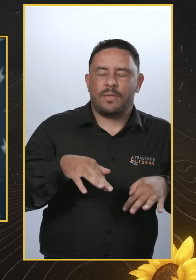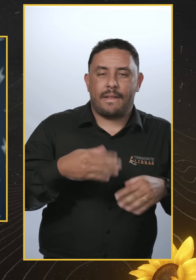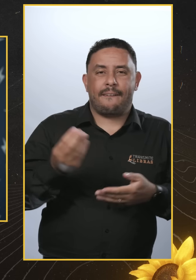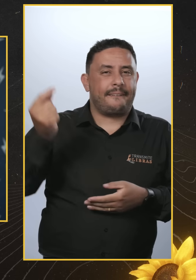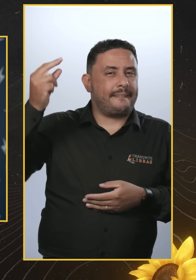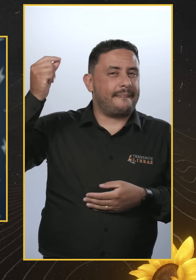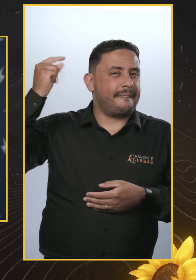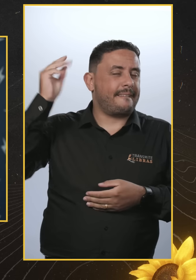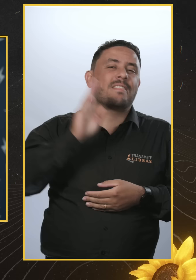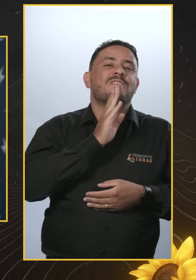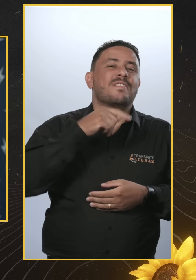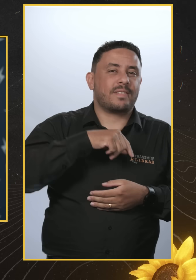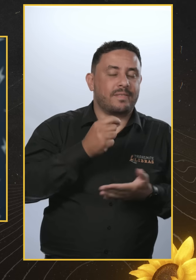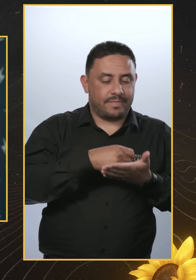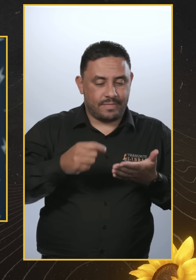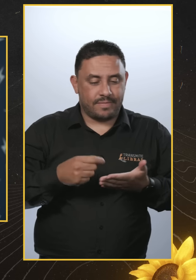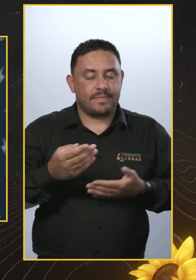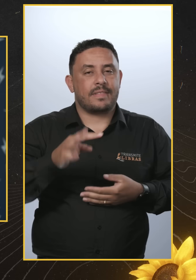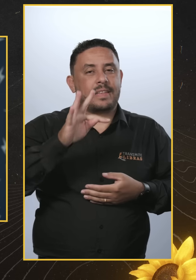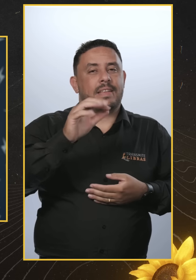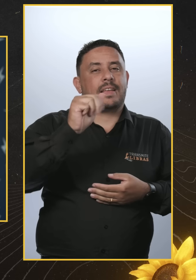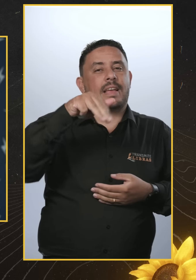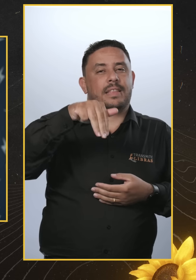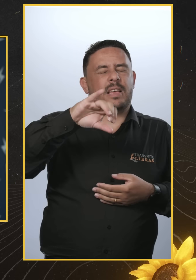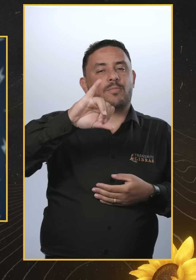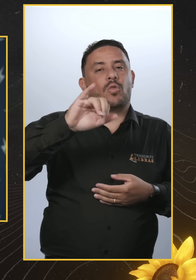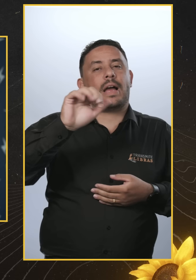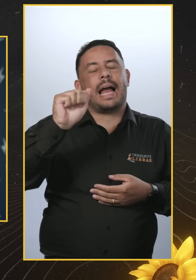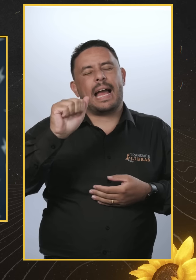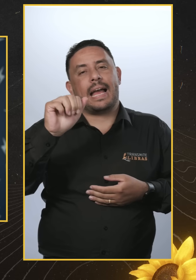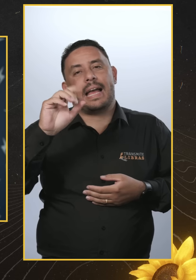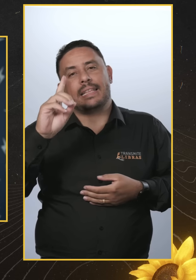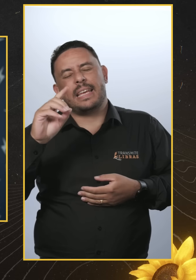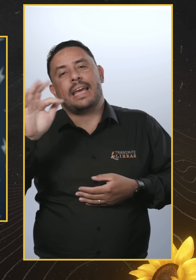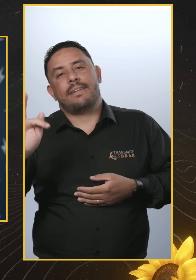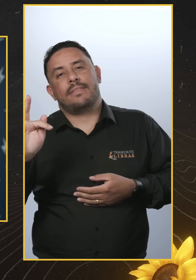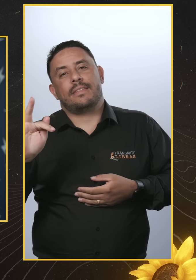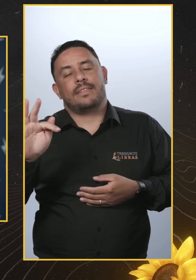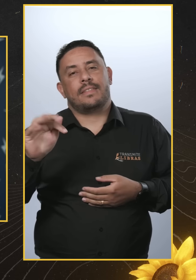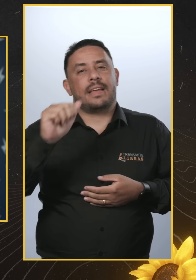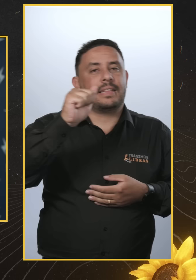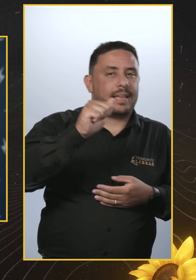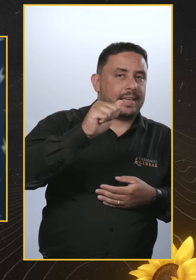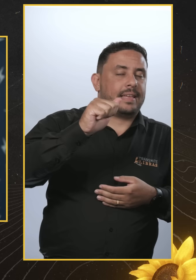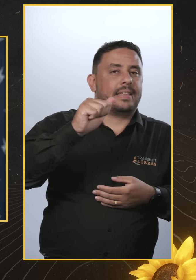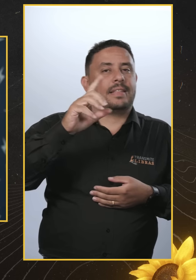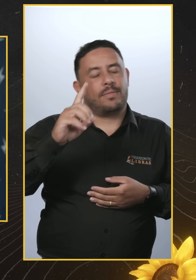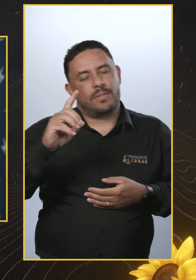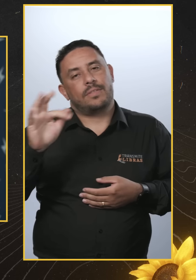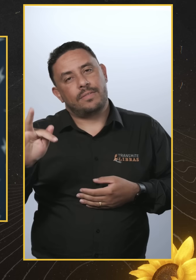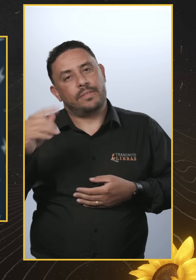antigas aqui ó Tá assistindo escreve aí tamo junto é TM J ADF que significa estamos junto até depois do fim isso é uma parada de